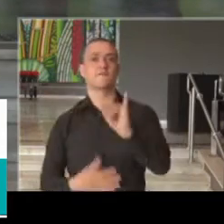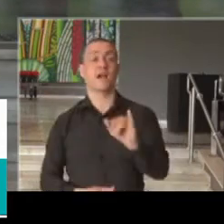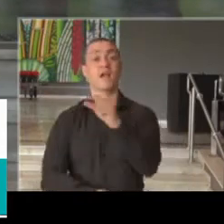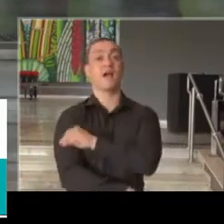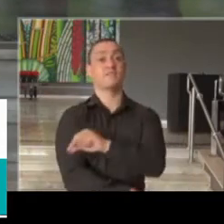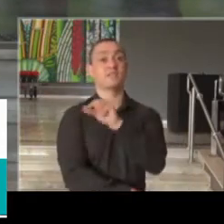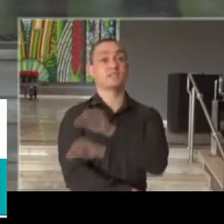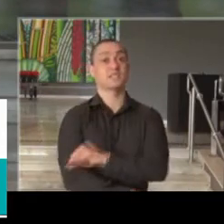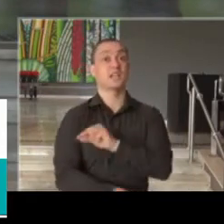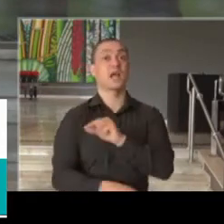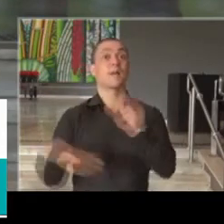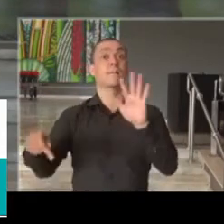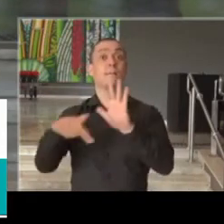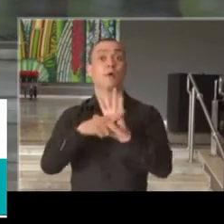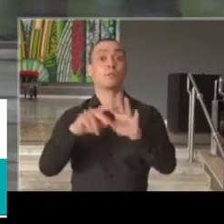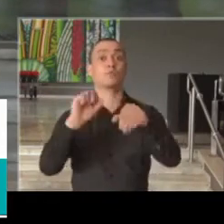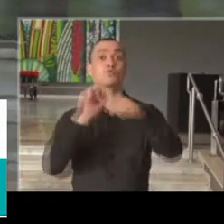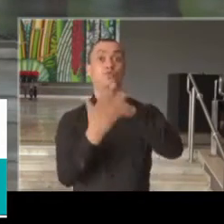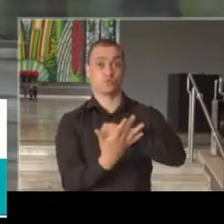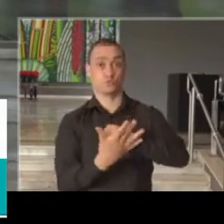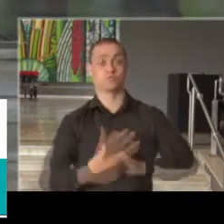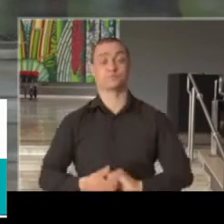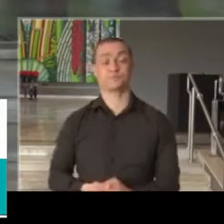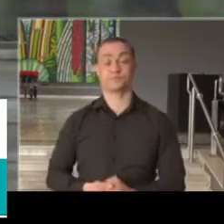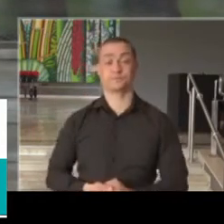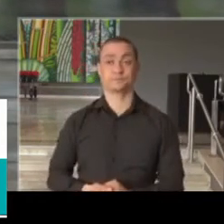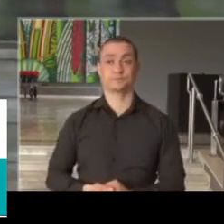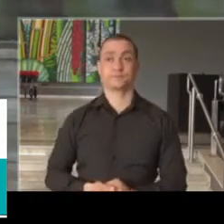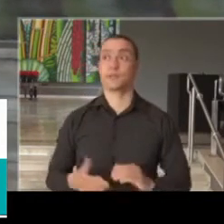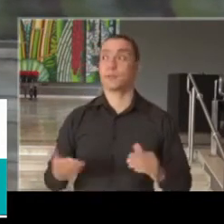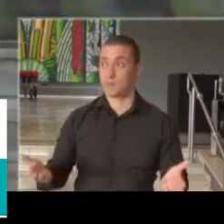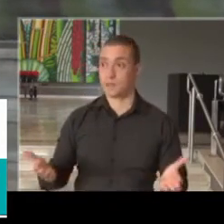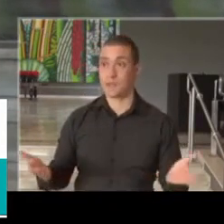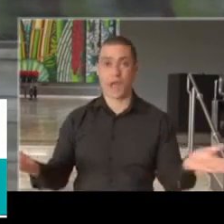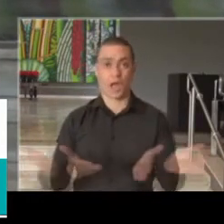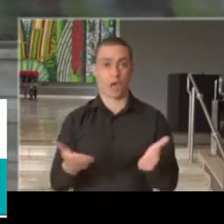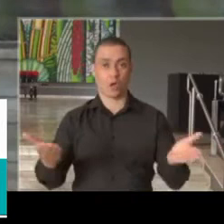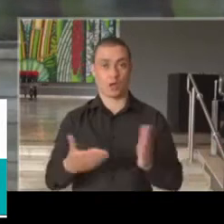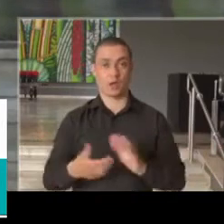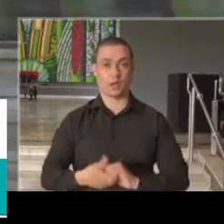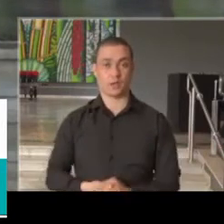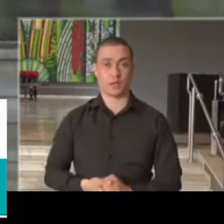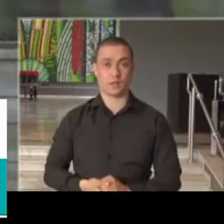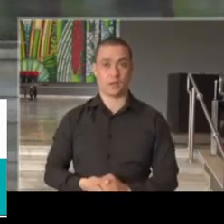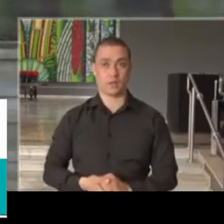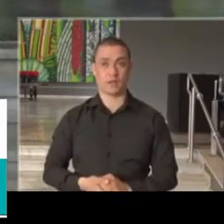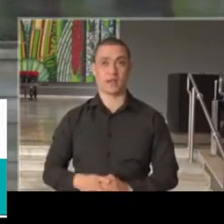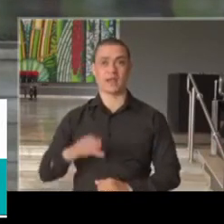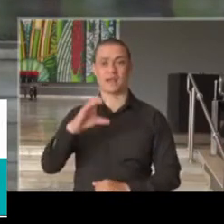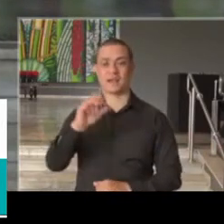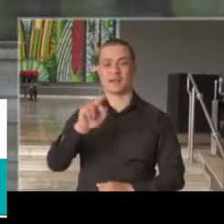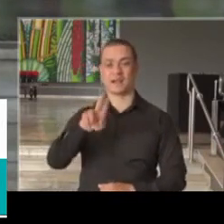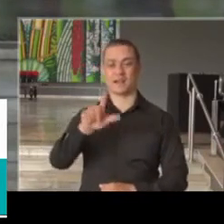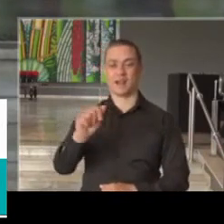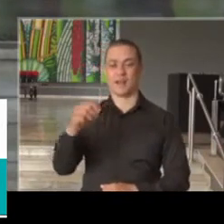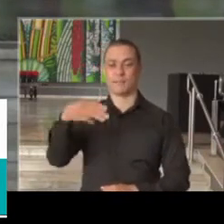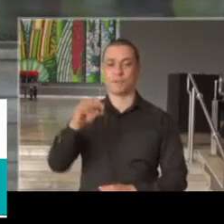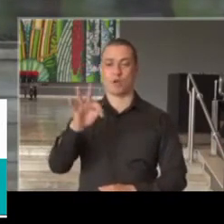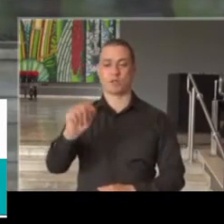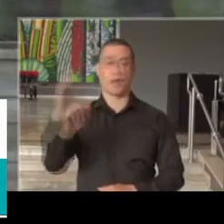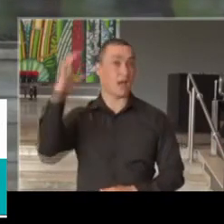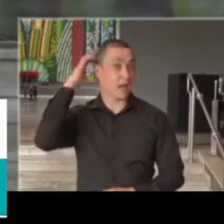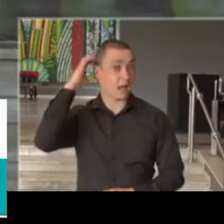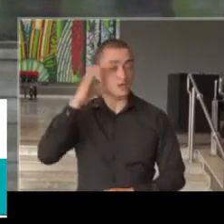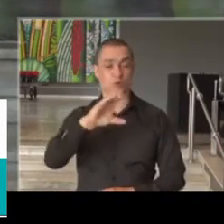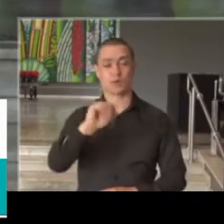vacina contra a Covid-19. Bem, vamos agora para Carla Mota, da Rádio